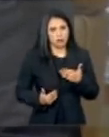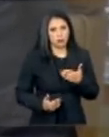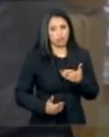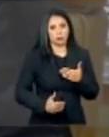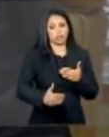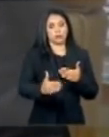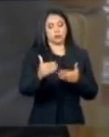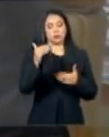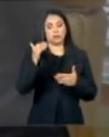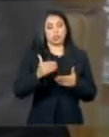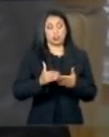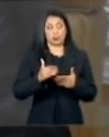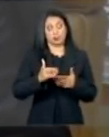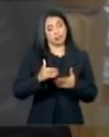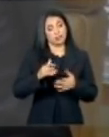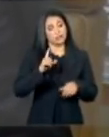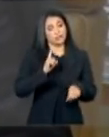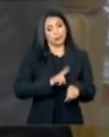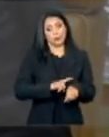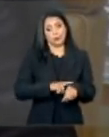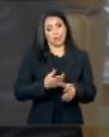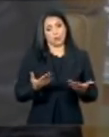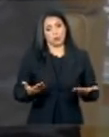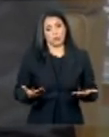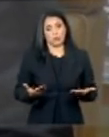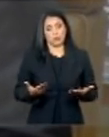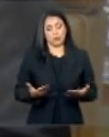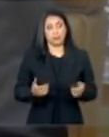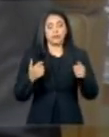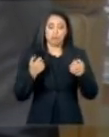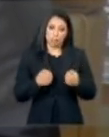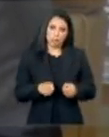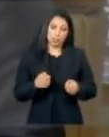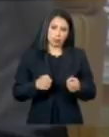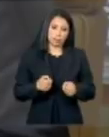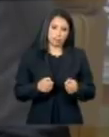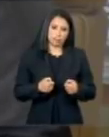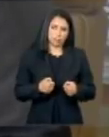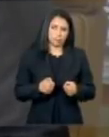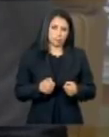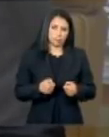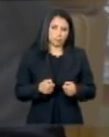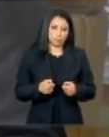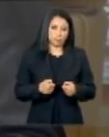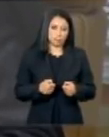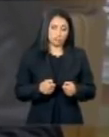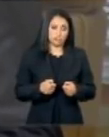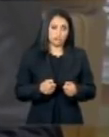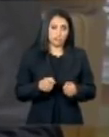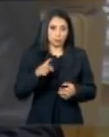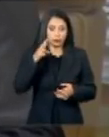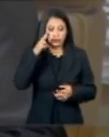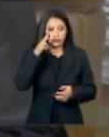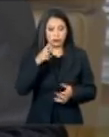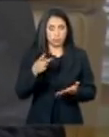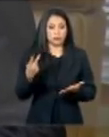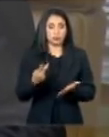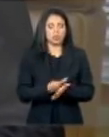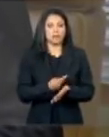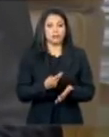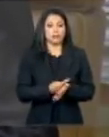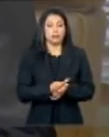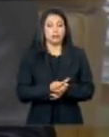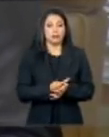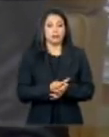lapso temporal e precisamente porque afetado por um radical